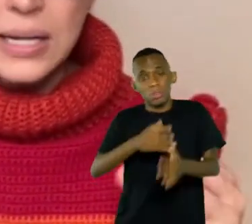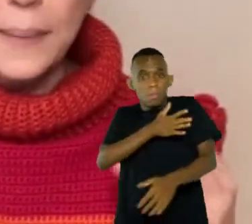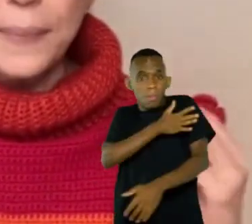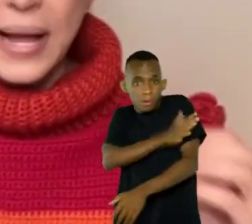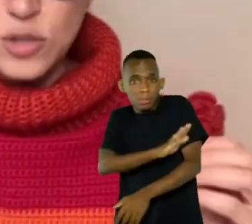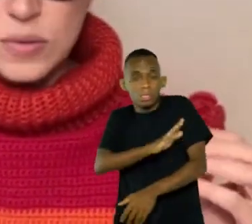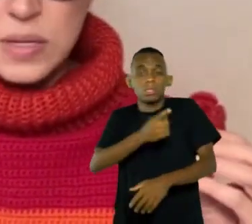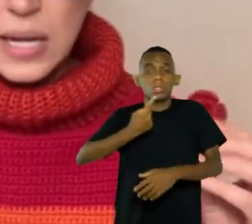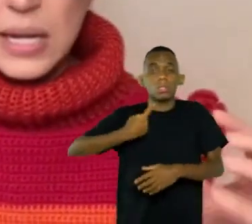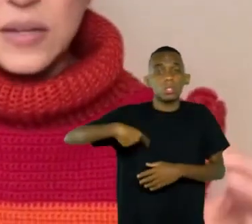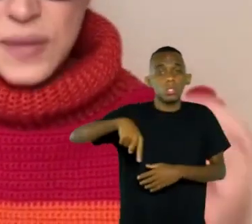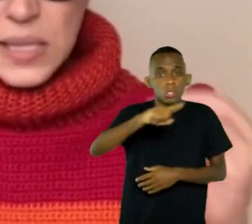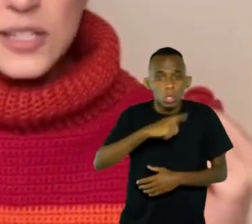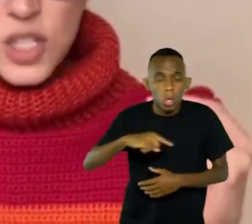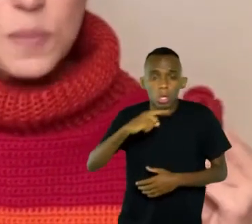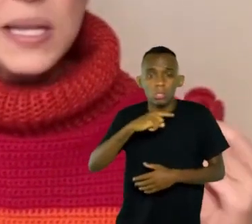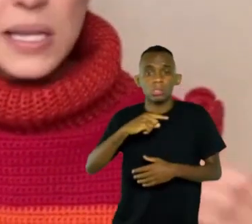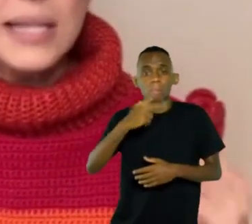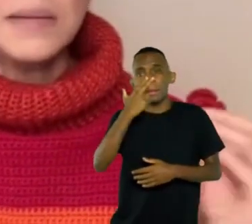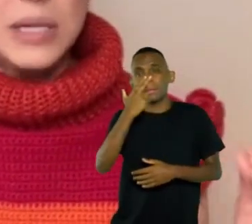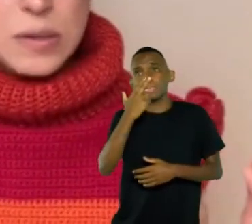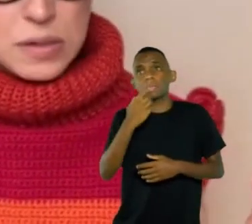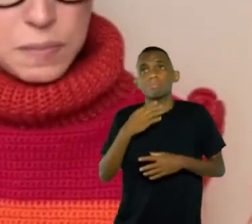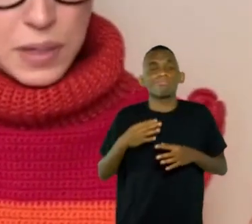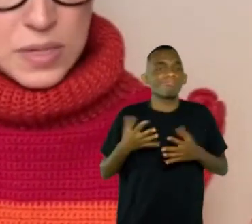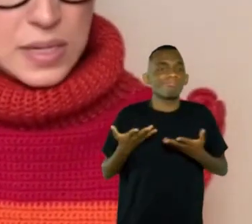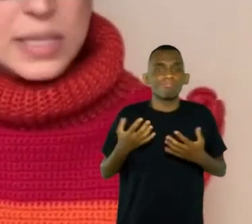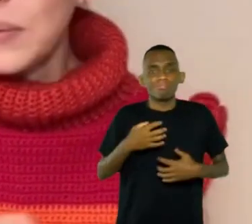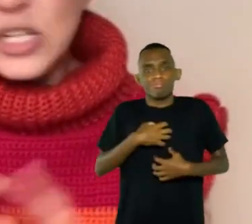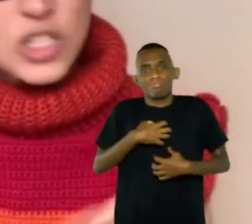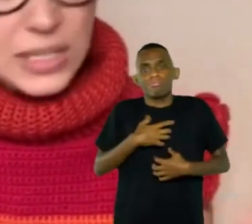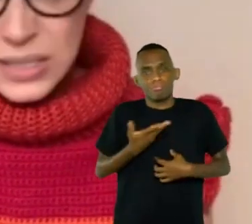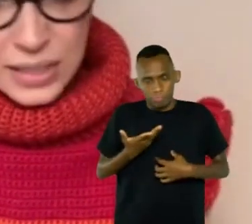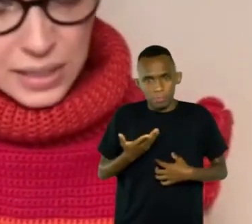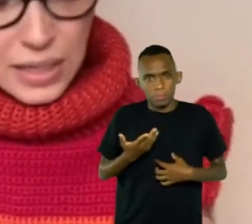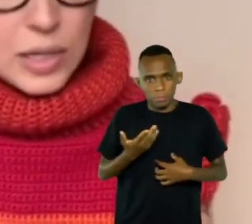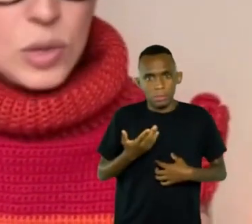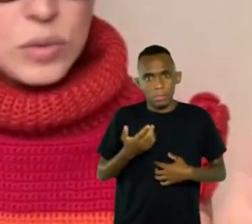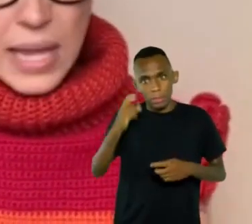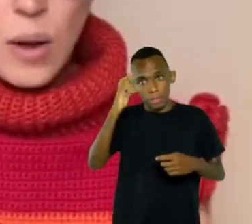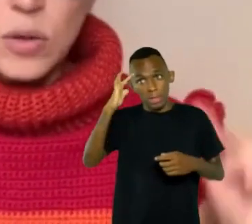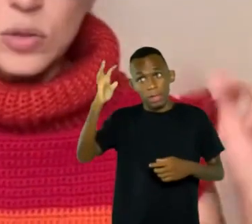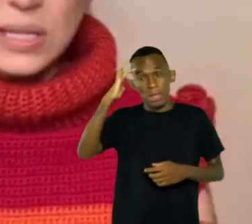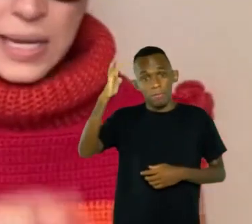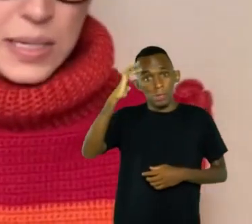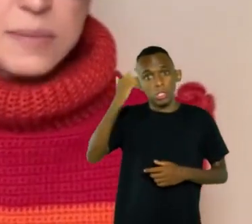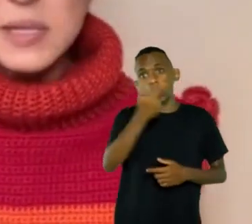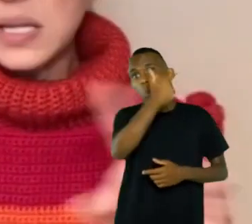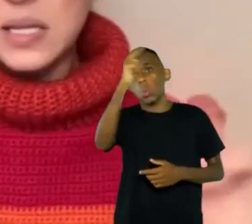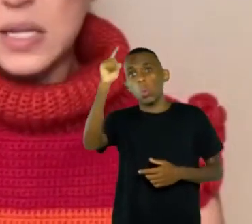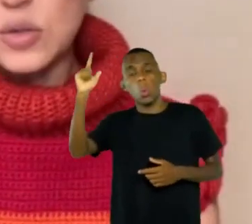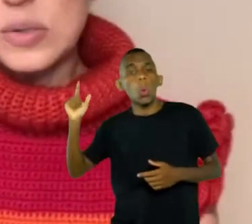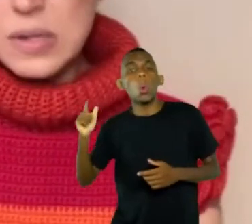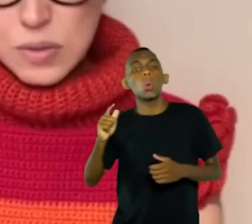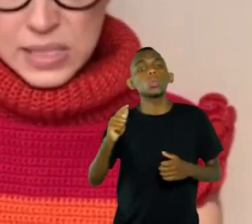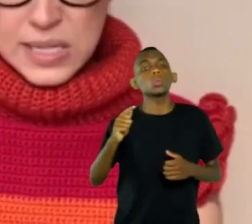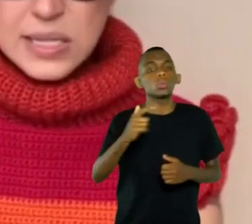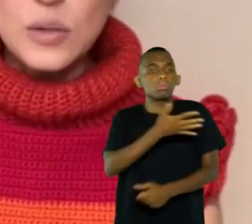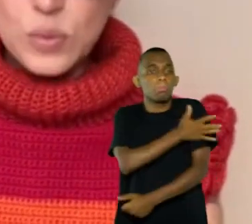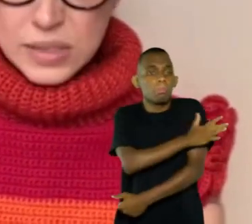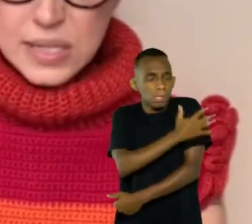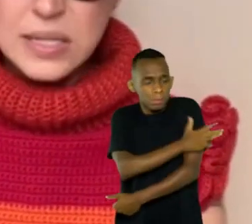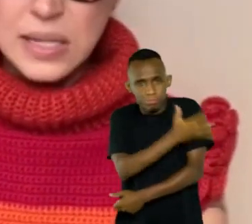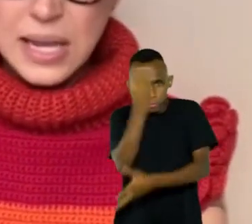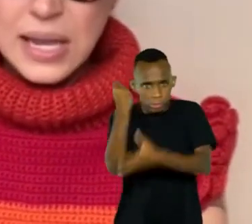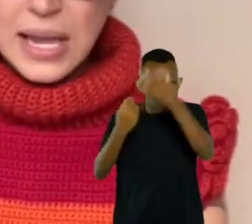coloca empáticos, que faz a gente pensar também nos outros preconceitos. Não adianta lutar contra o etarismo e esquecer todas as